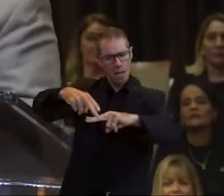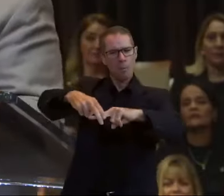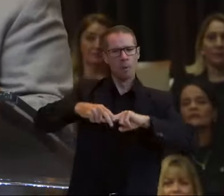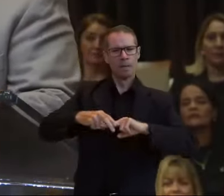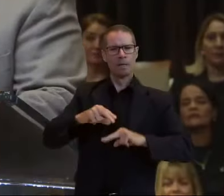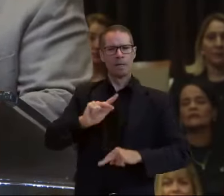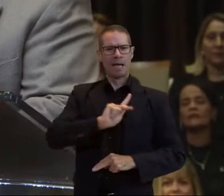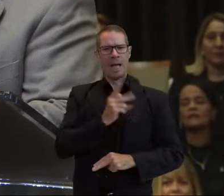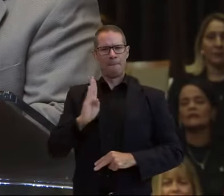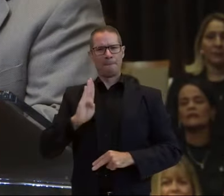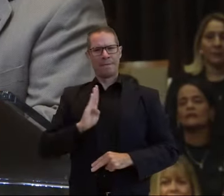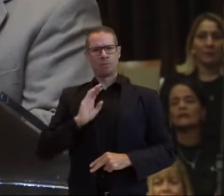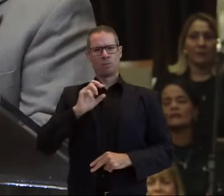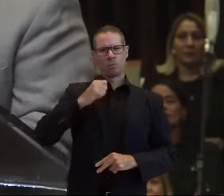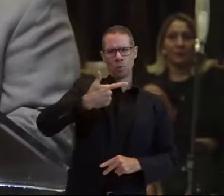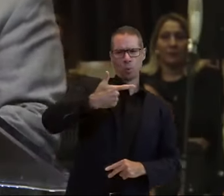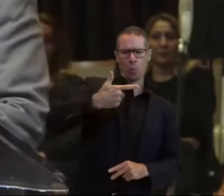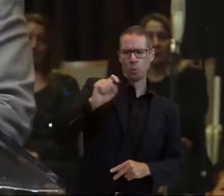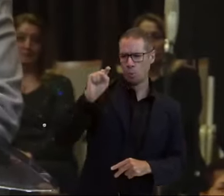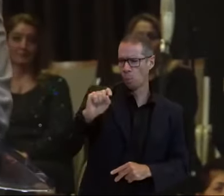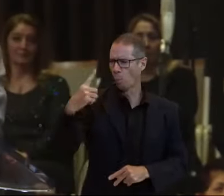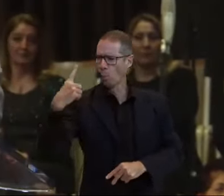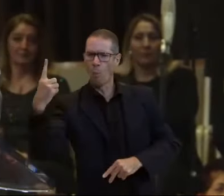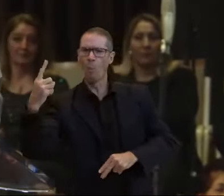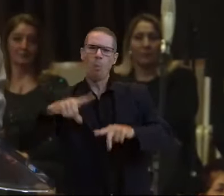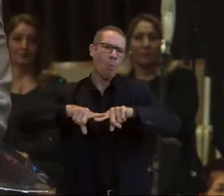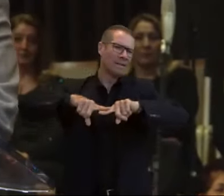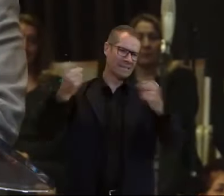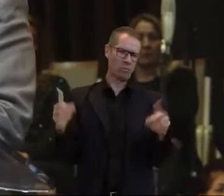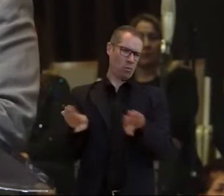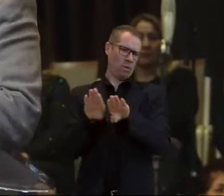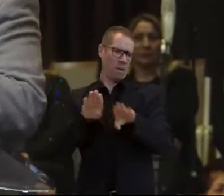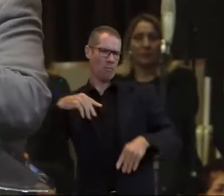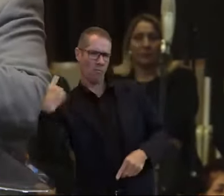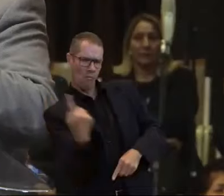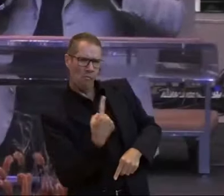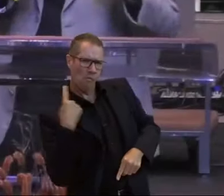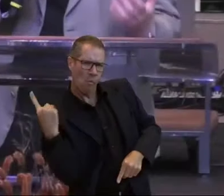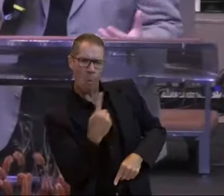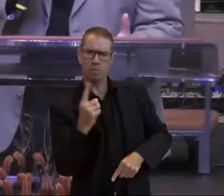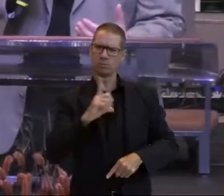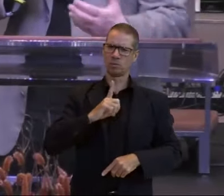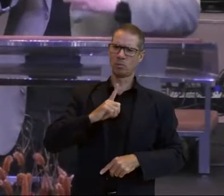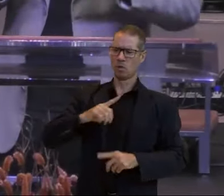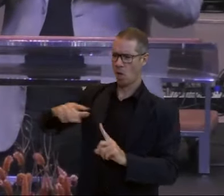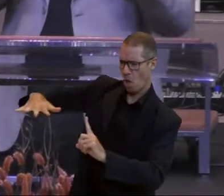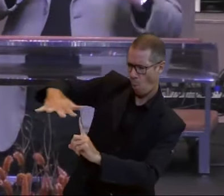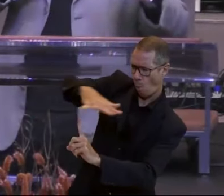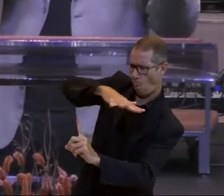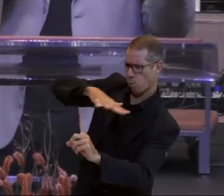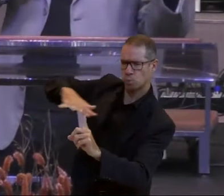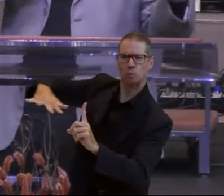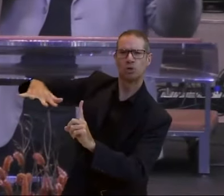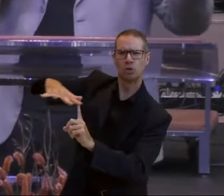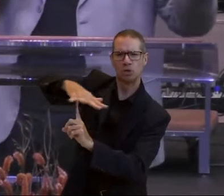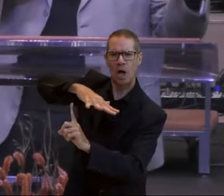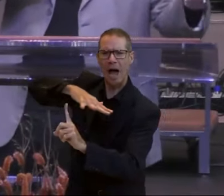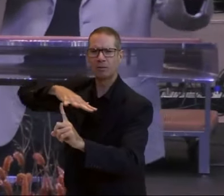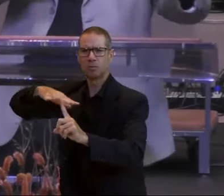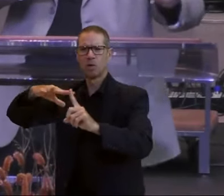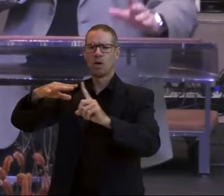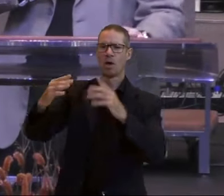em Hebreus 12:1 a palavra de Deus vai dizer assim: portanto também vós, visto que temos a rodear-nos tão